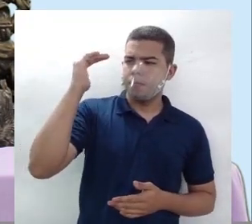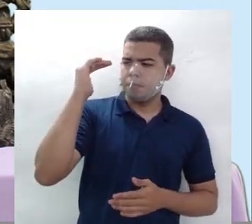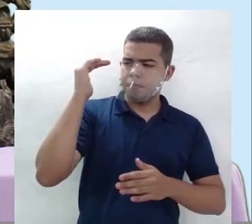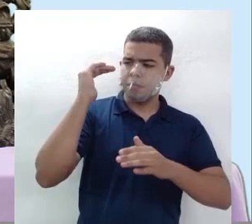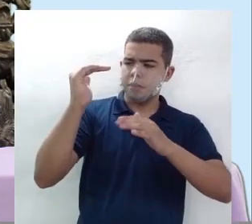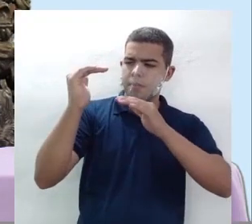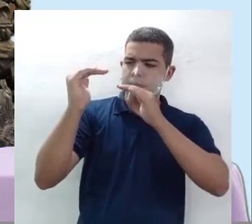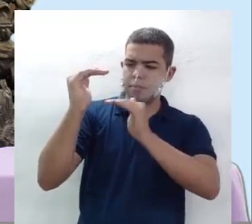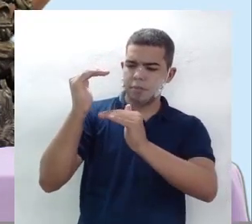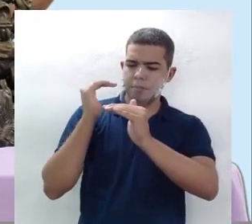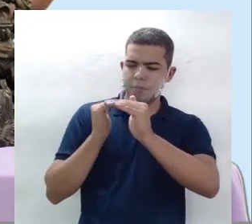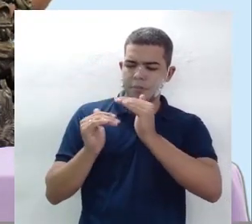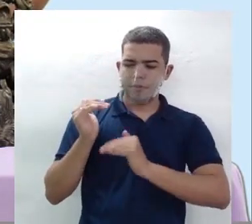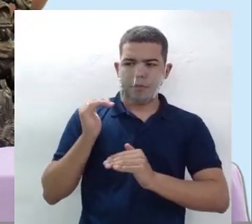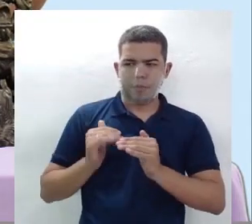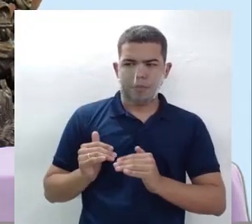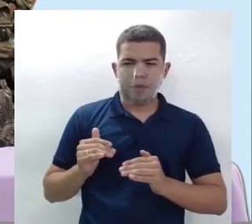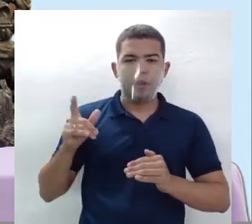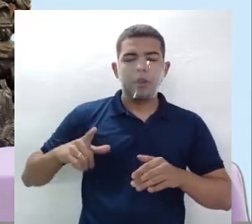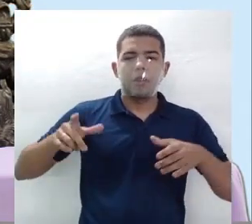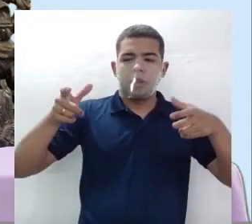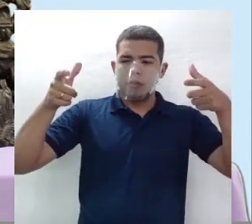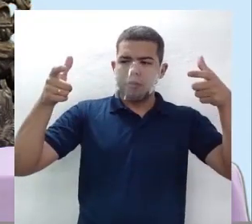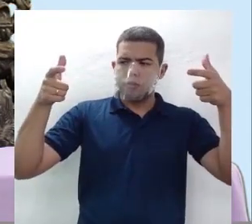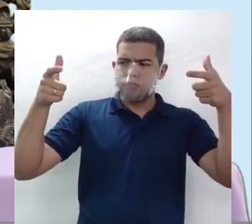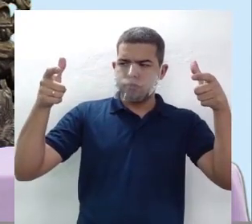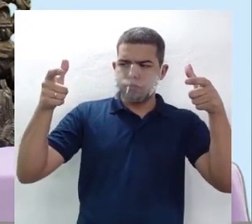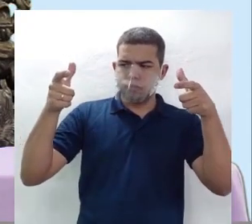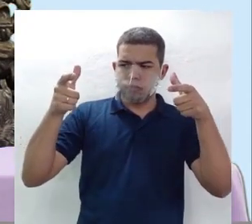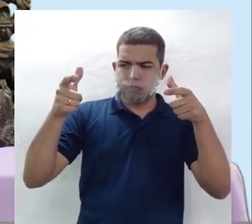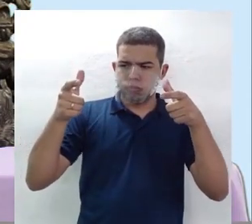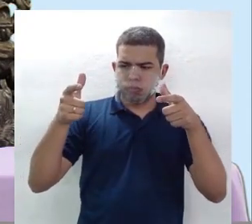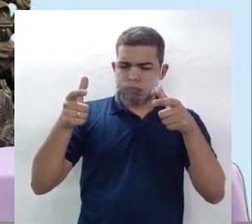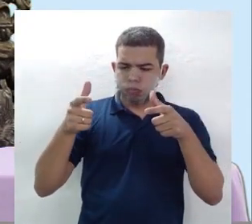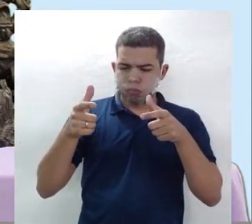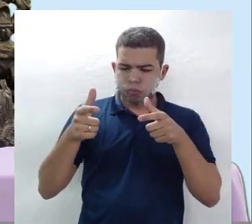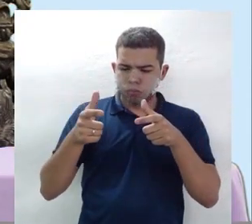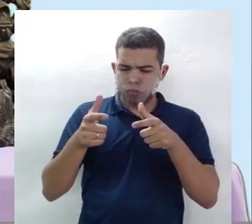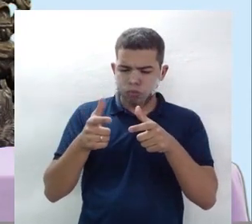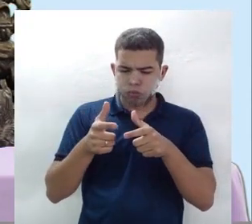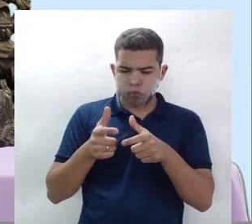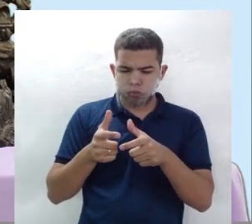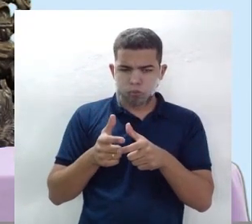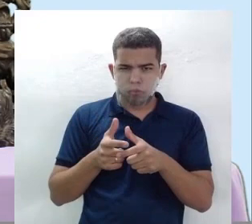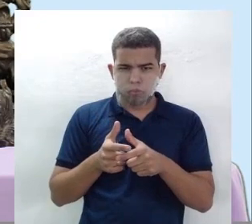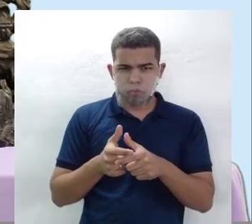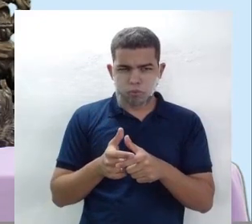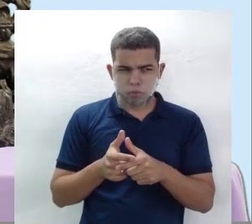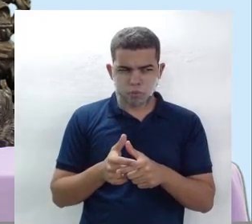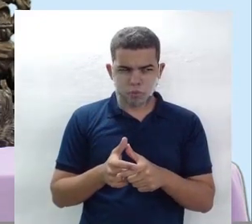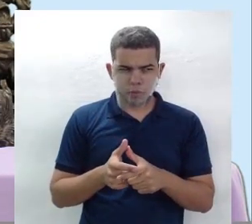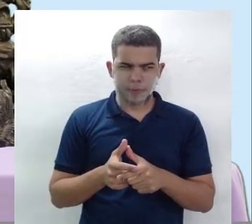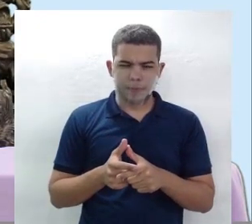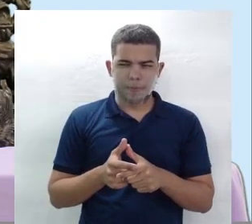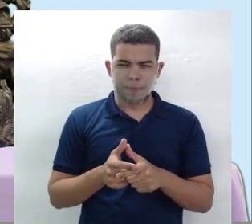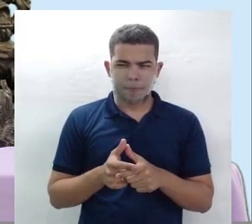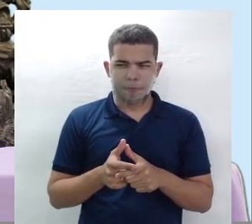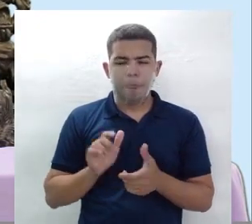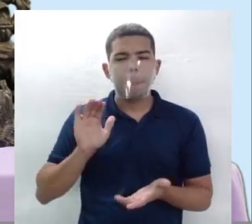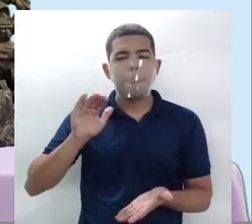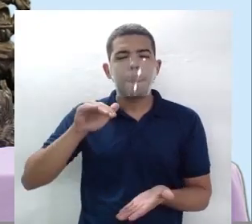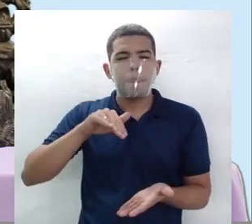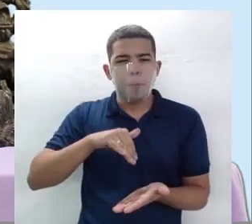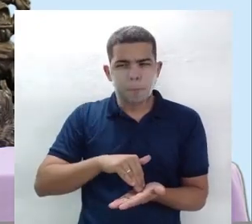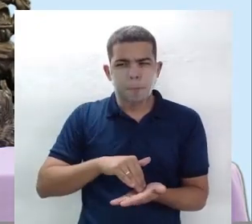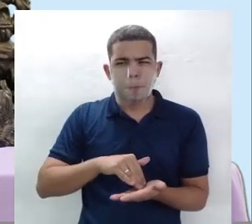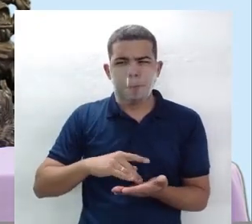vai do grande e vai diminuindo, diminuindo, diminuindo, diminuindo, diminuindo, até